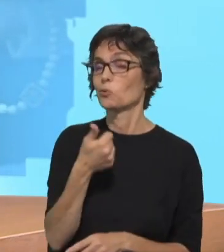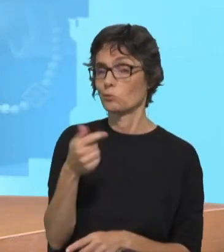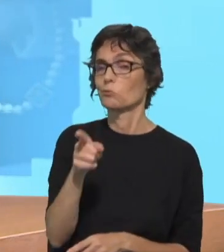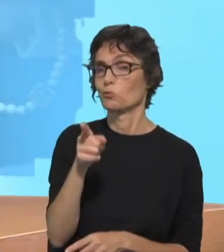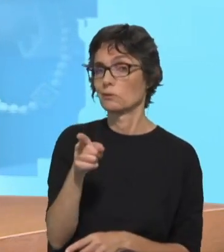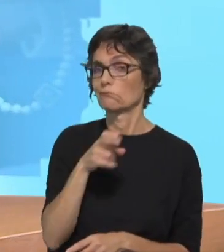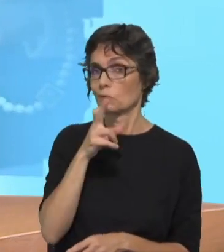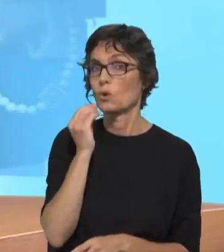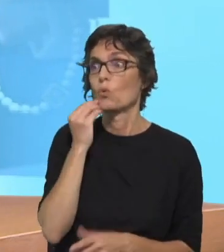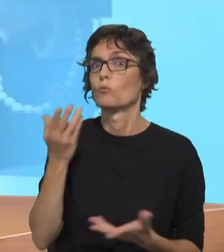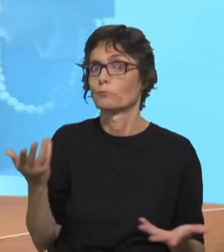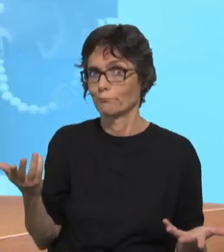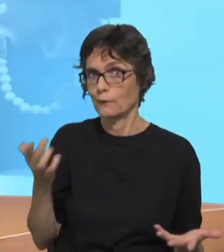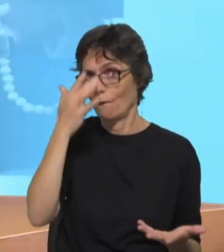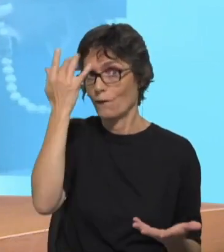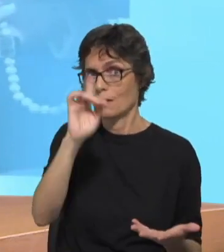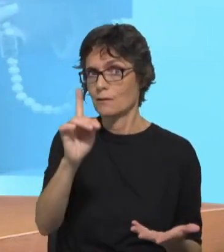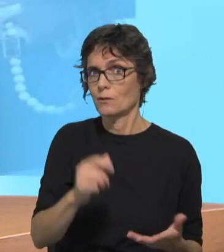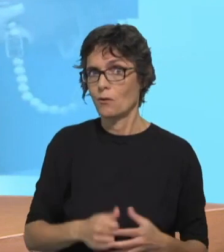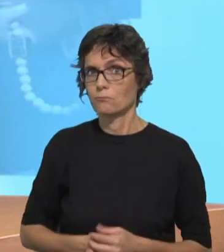é fácil de responder. Nós gostaríamos que